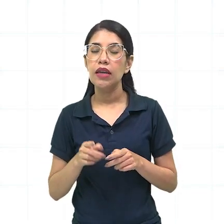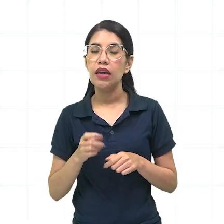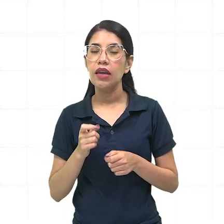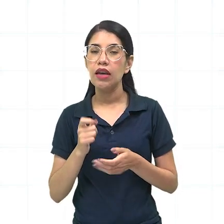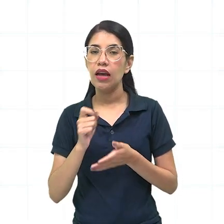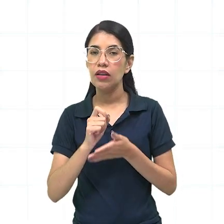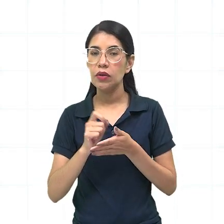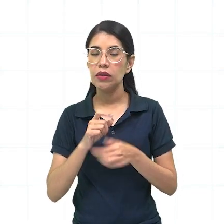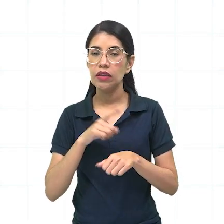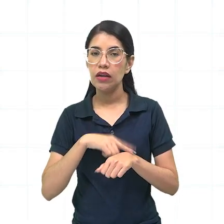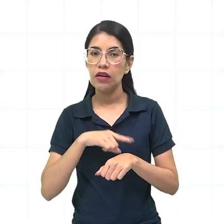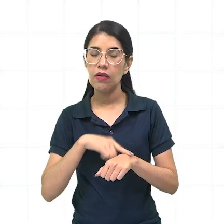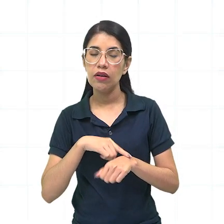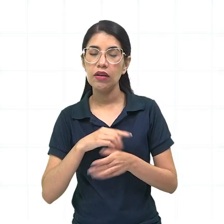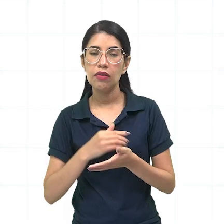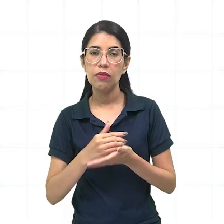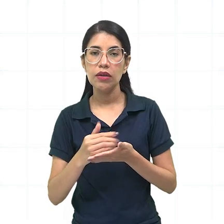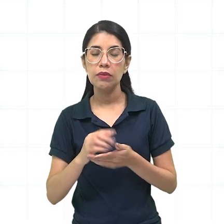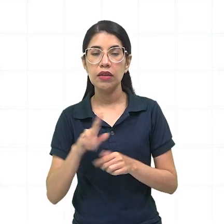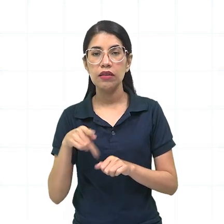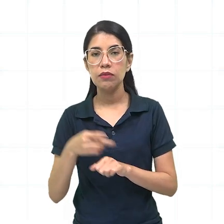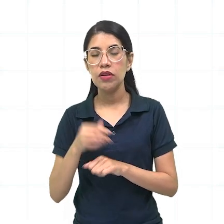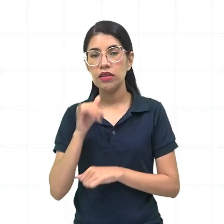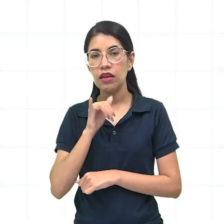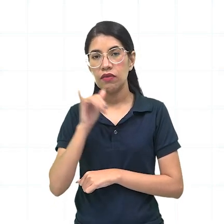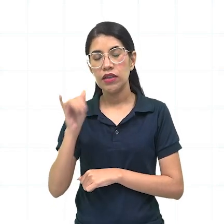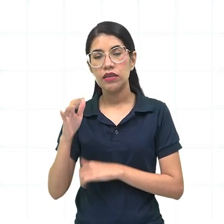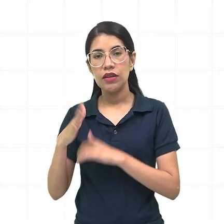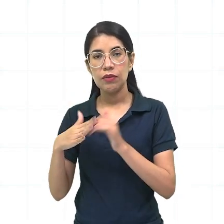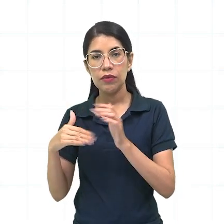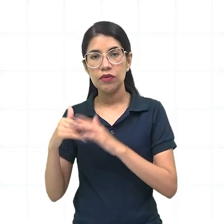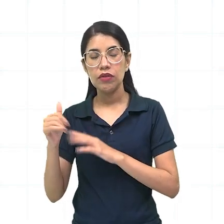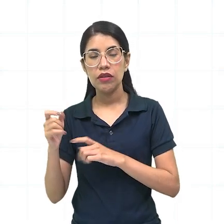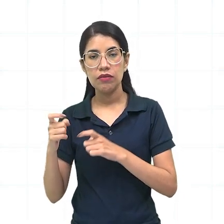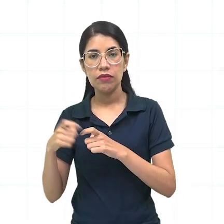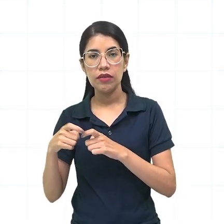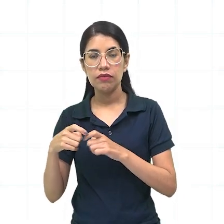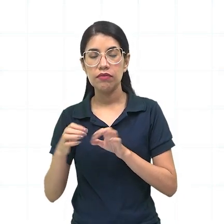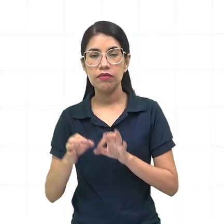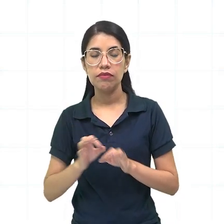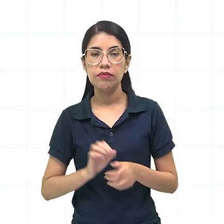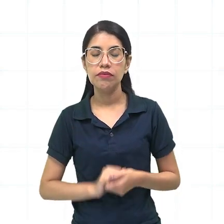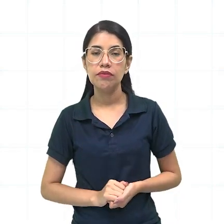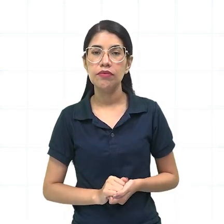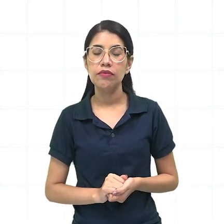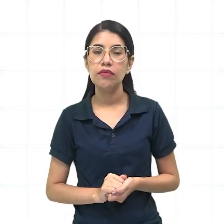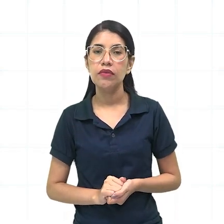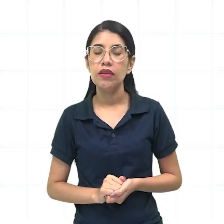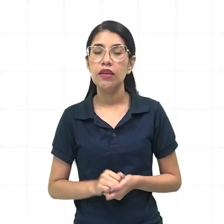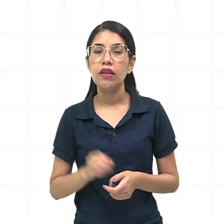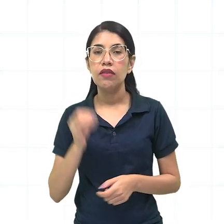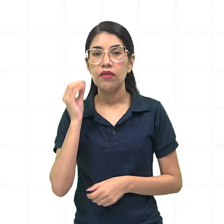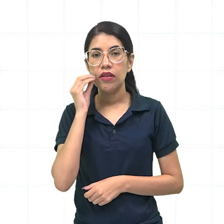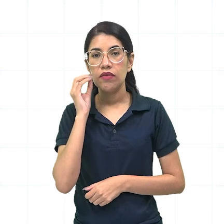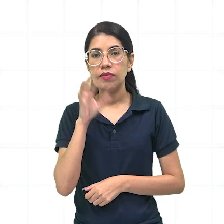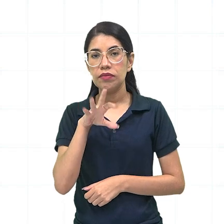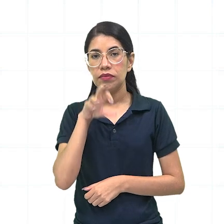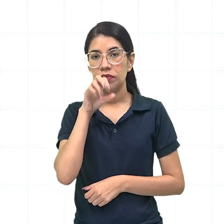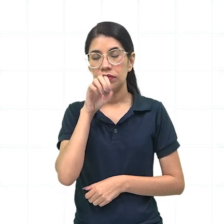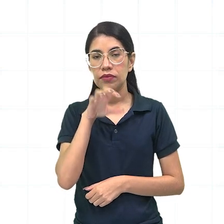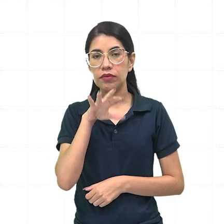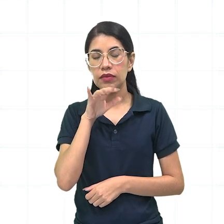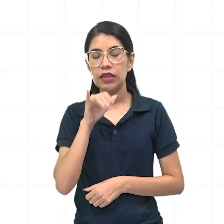convulsão começou, que é para você avisar depois para os médicos. Verifique a respiração quando os